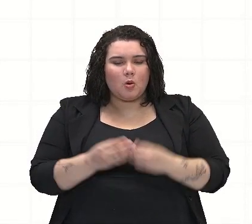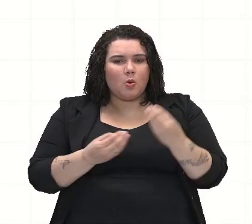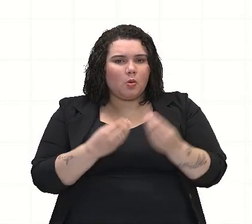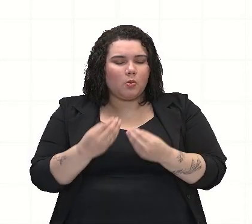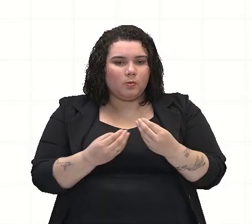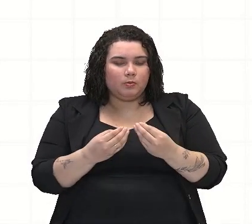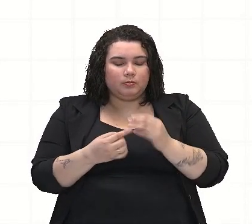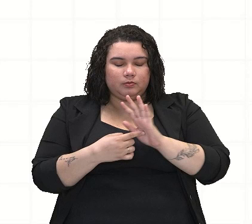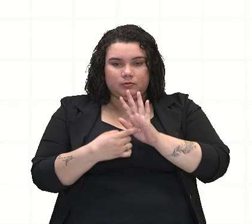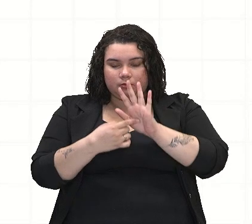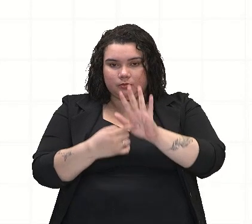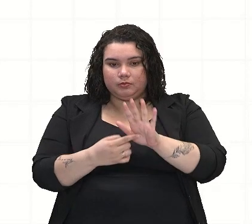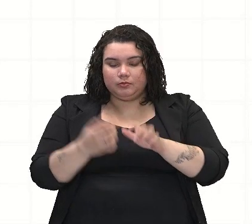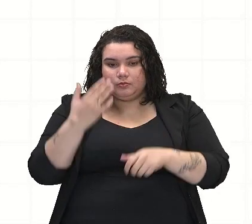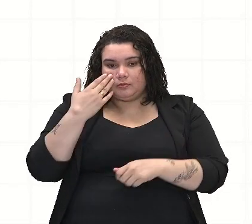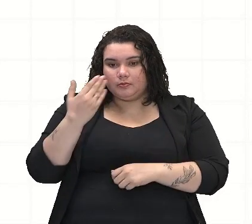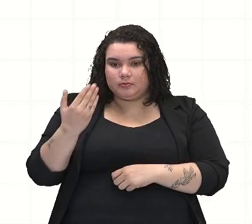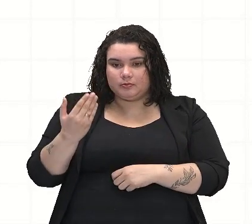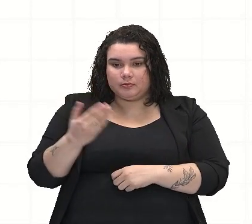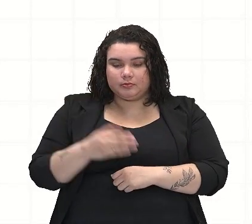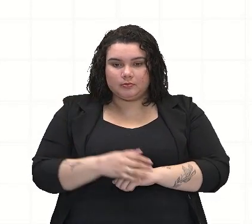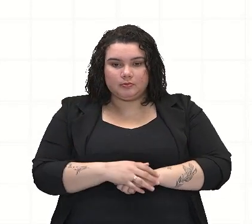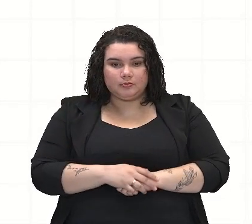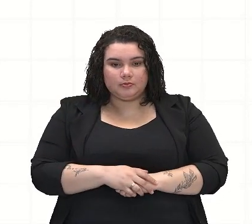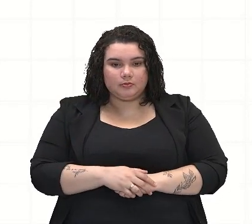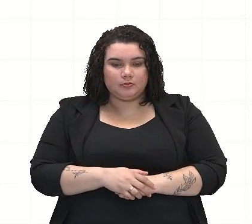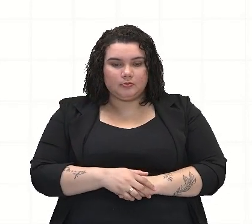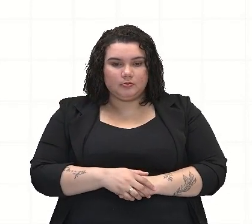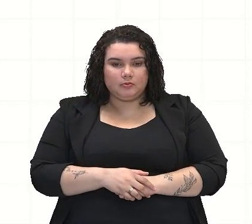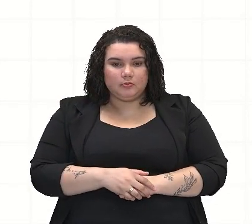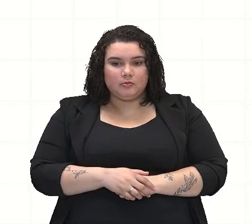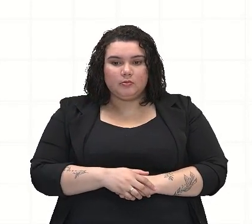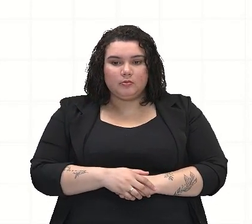Então, a mediatriz, vamos colocar aqui,